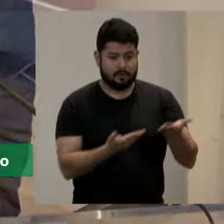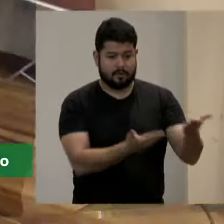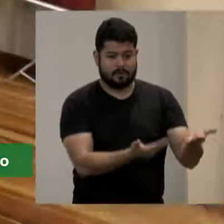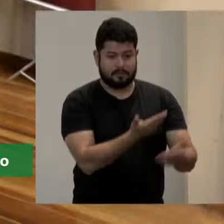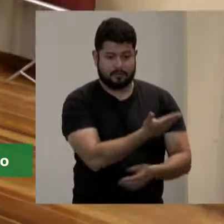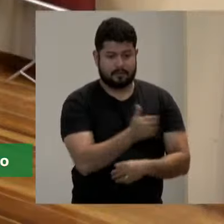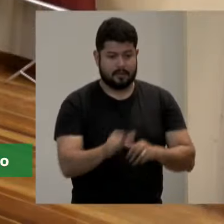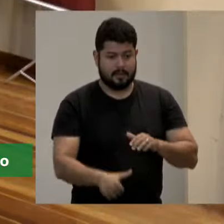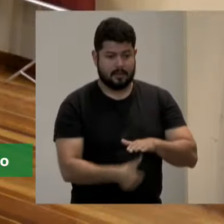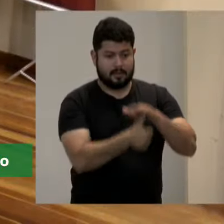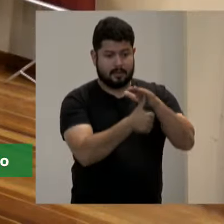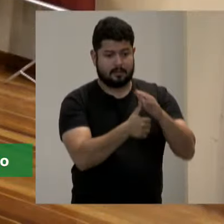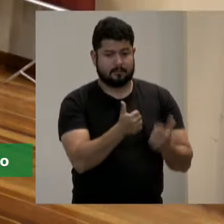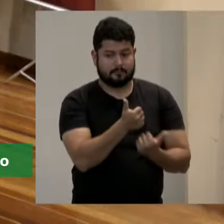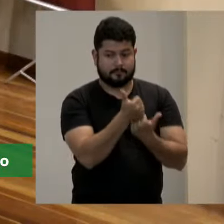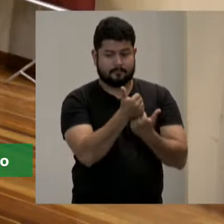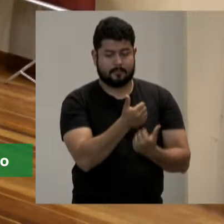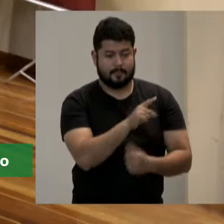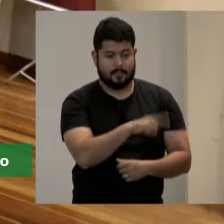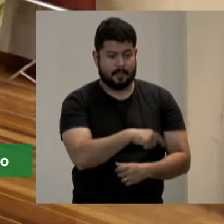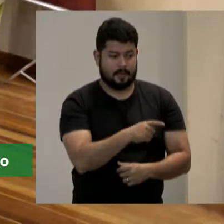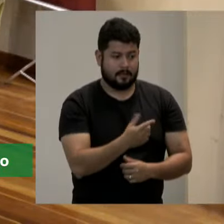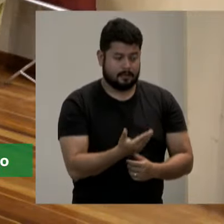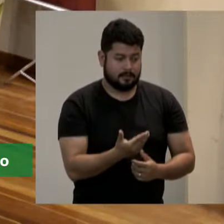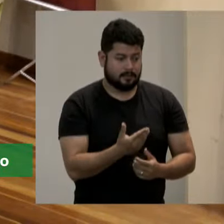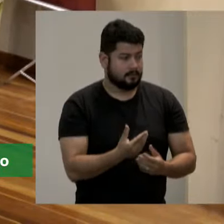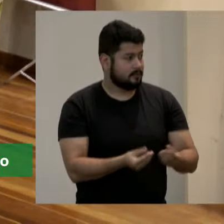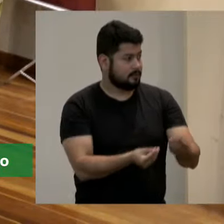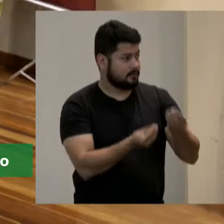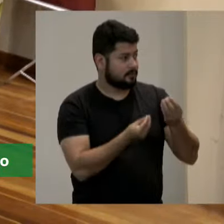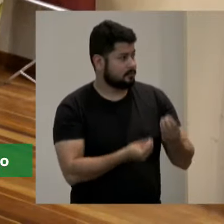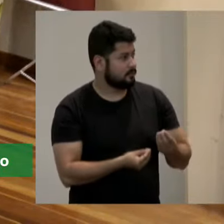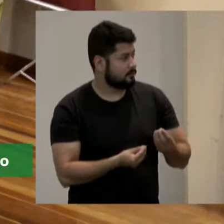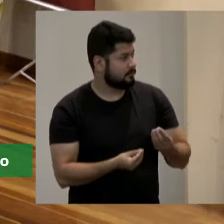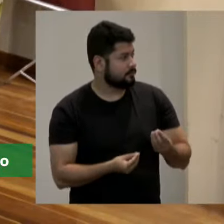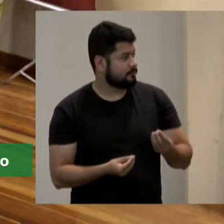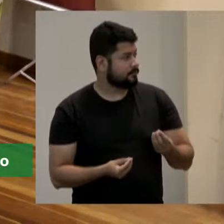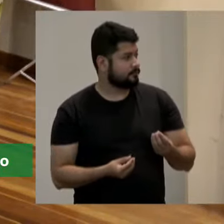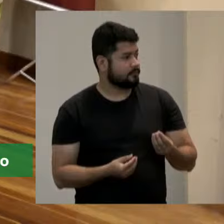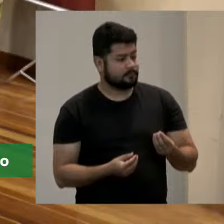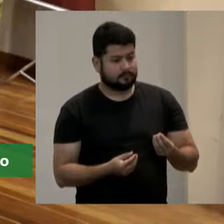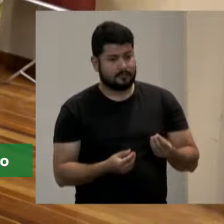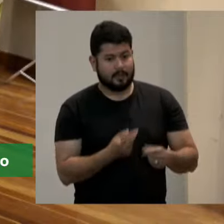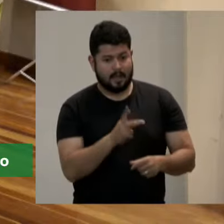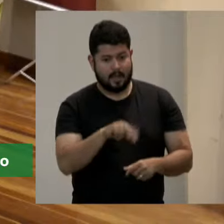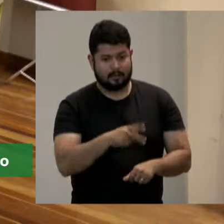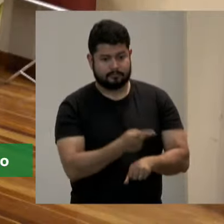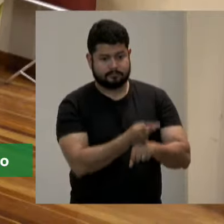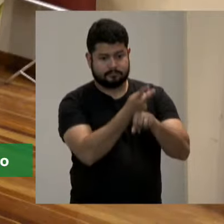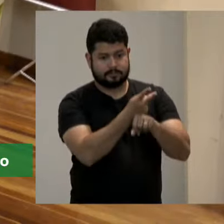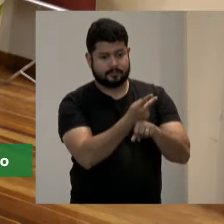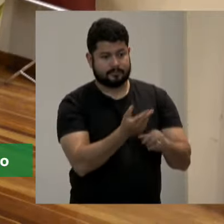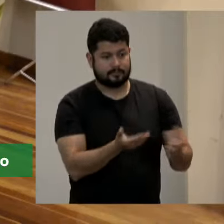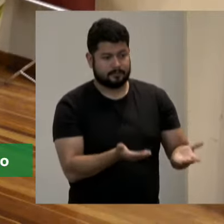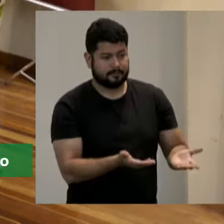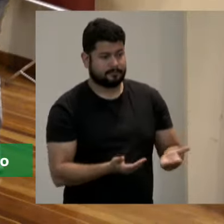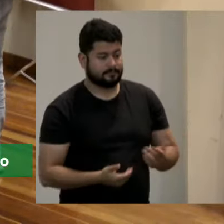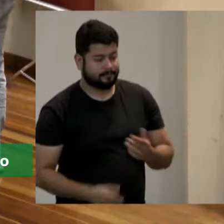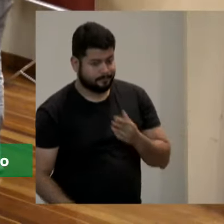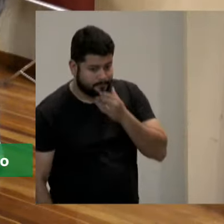magnífica pró-reitora para receber esse simbólico premiação, né? Por favor.